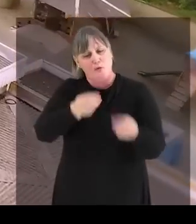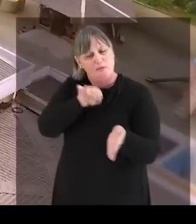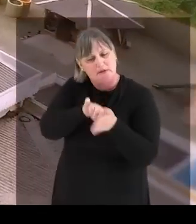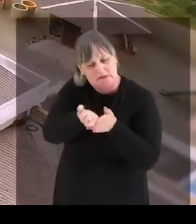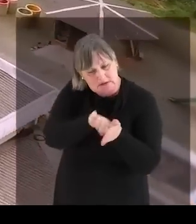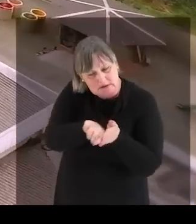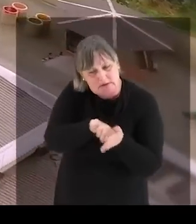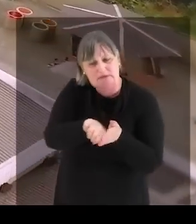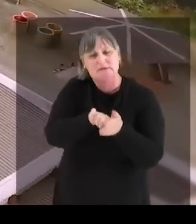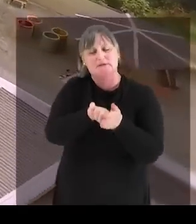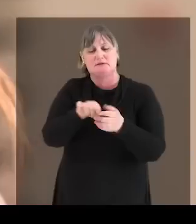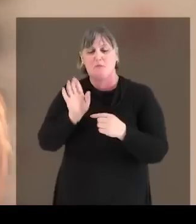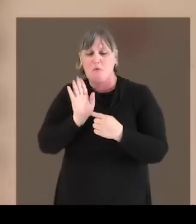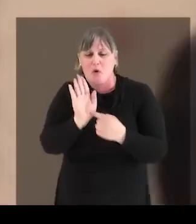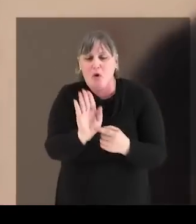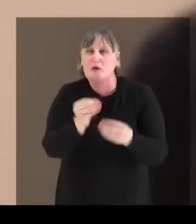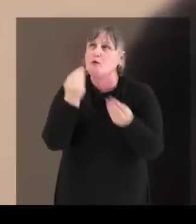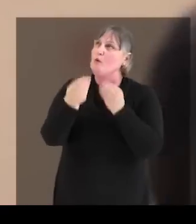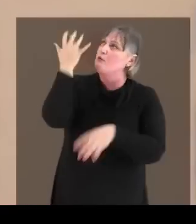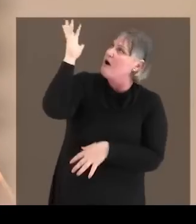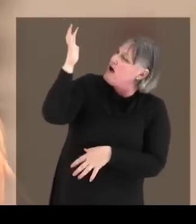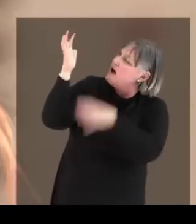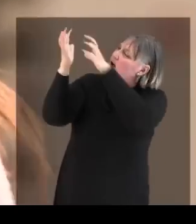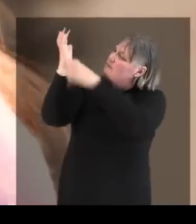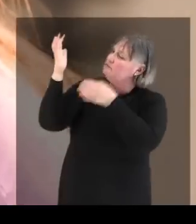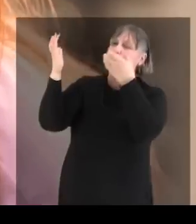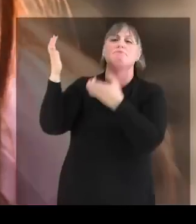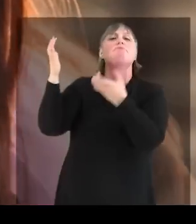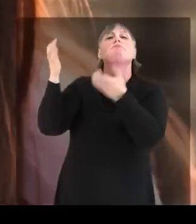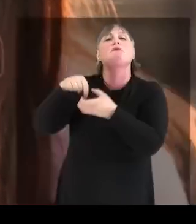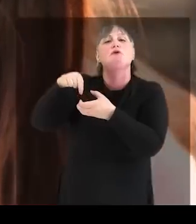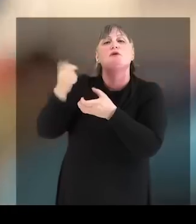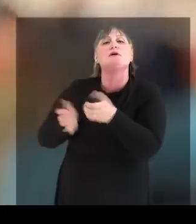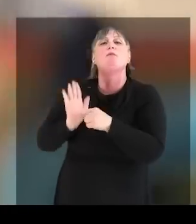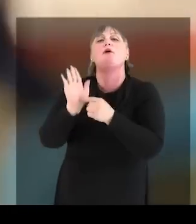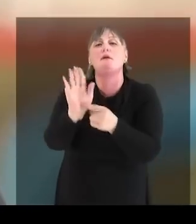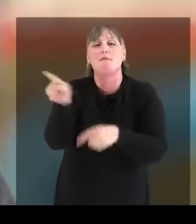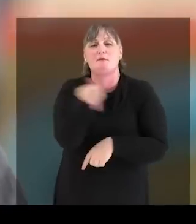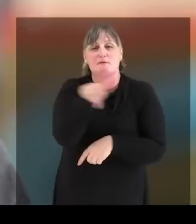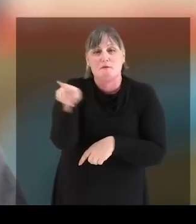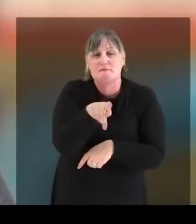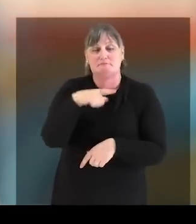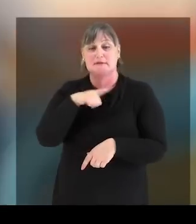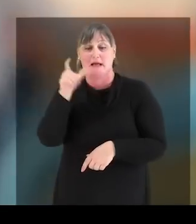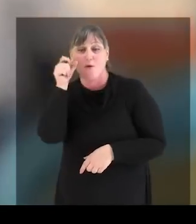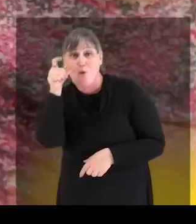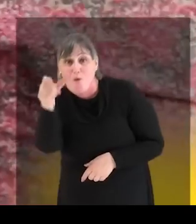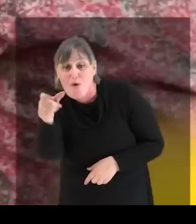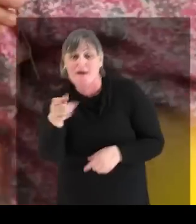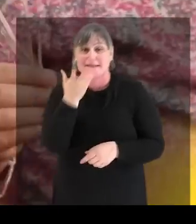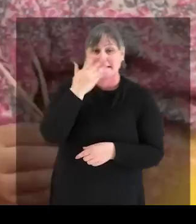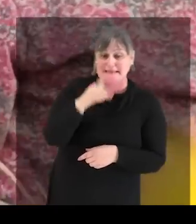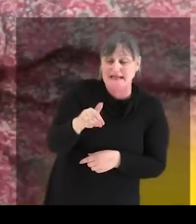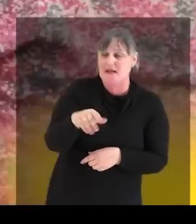pesquisas que a gente tem feito, ela que tem buscado lá na goiabeira algum elemento para trazer para a professora, né? Através da curiosidade